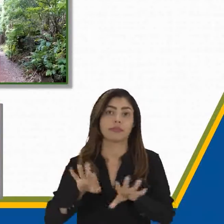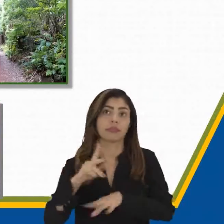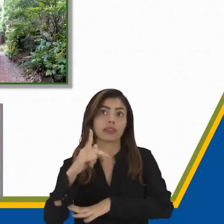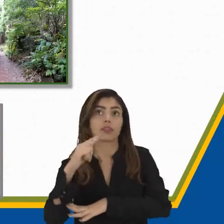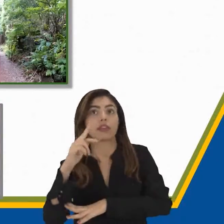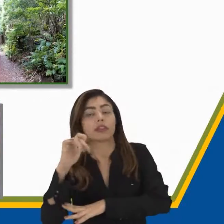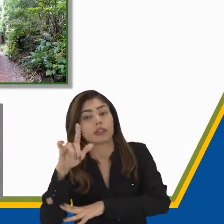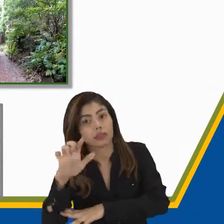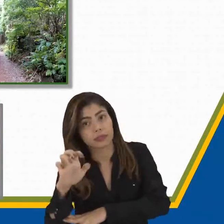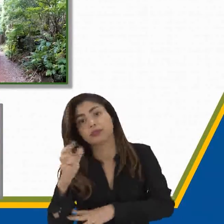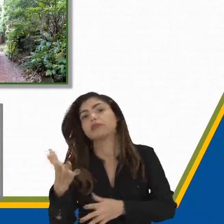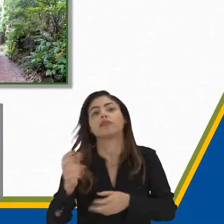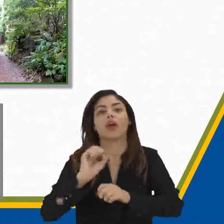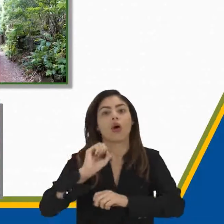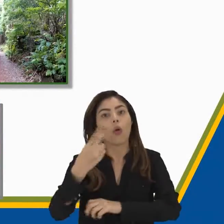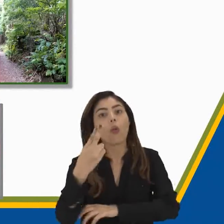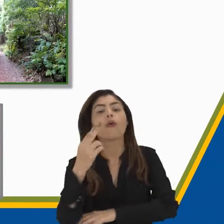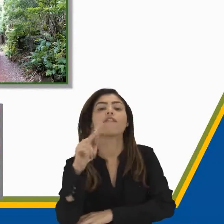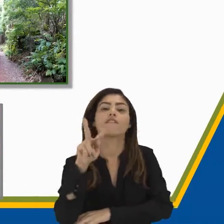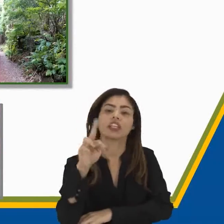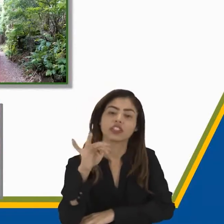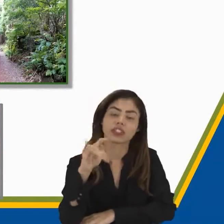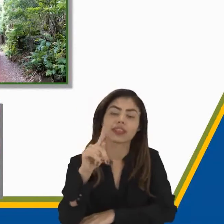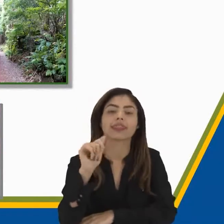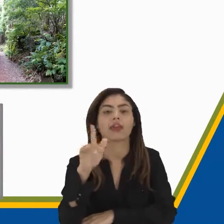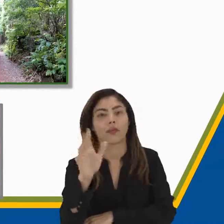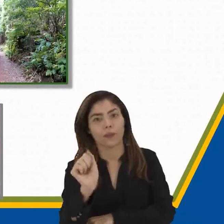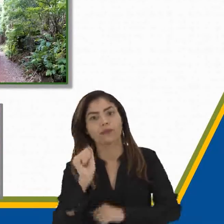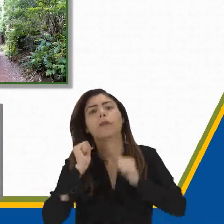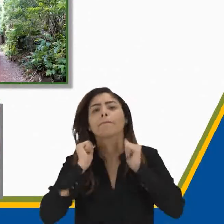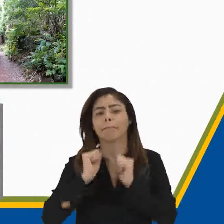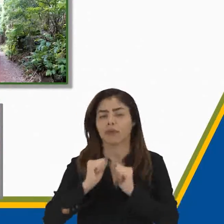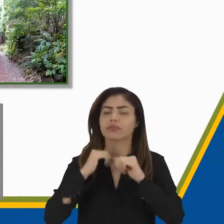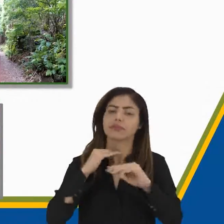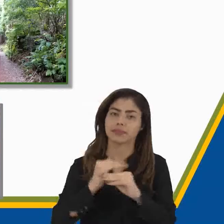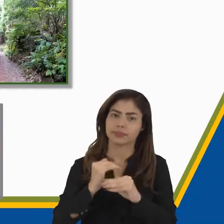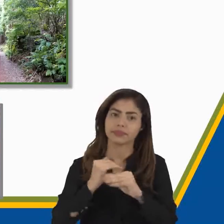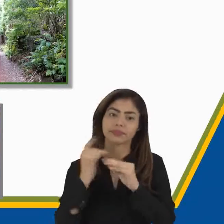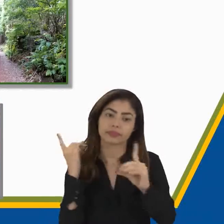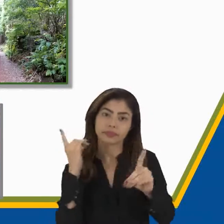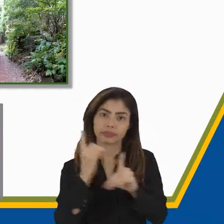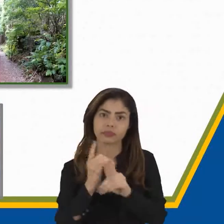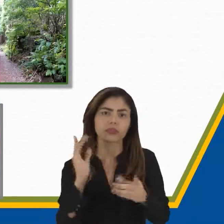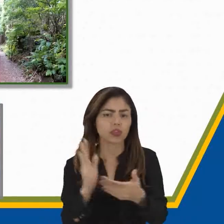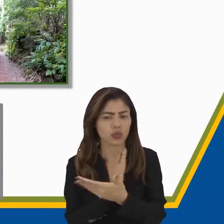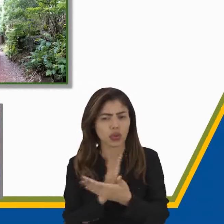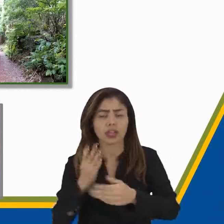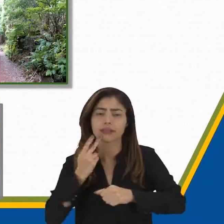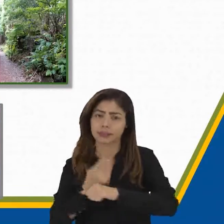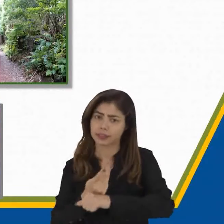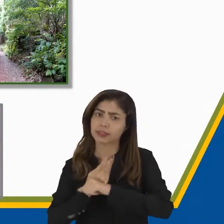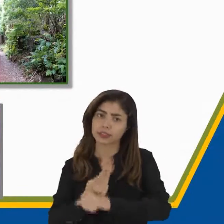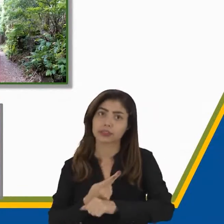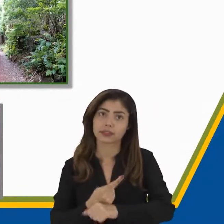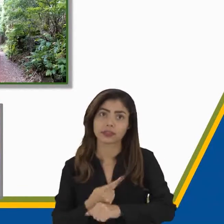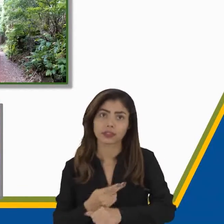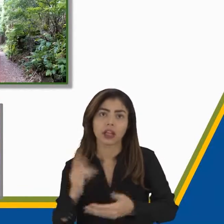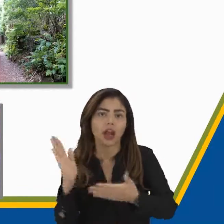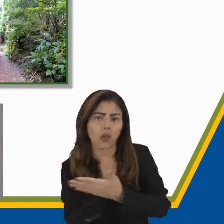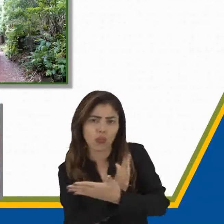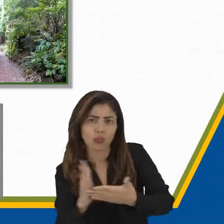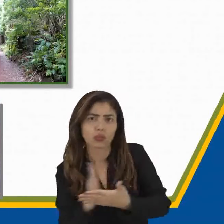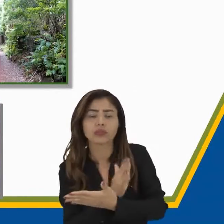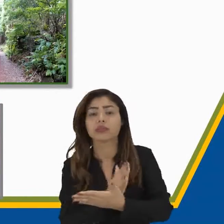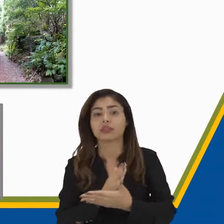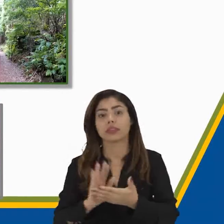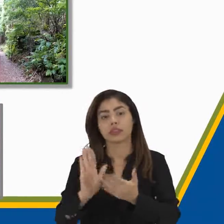reino plant, ou o reino vegetal. Vocês também podem estar encontrando aí nas pesquisas de vocês, em alguns